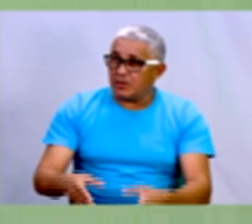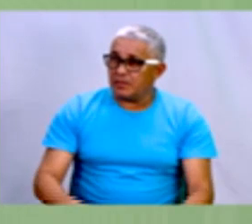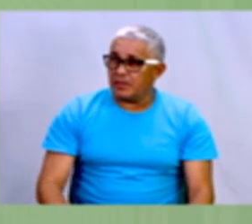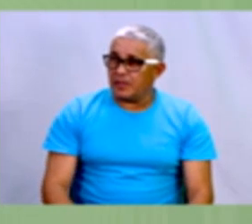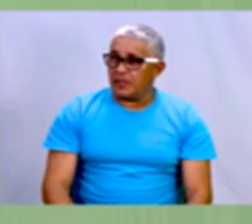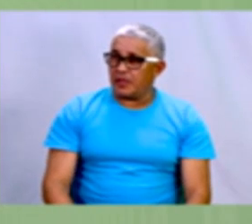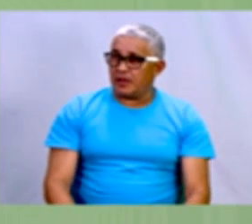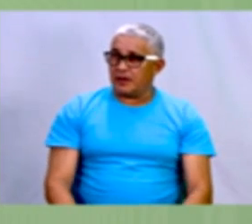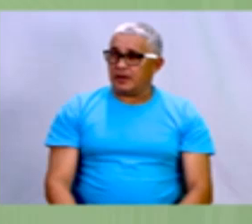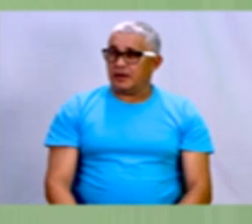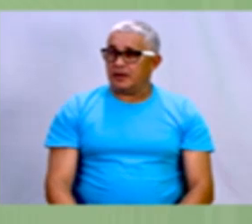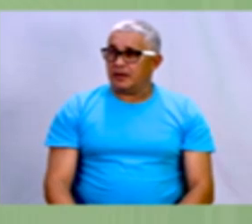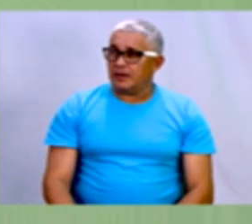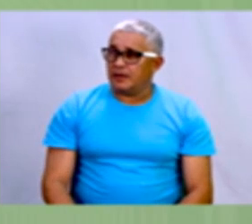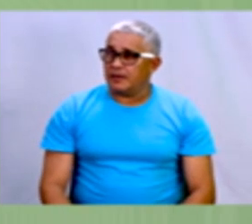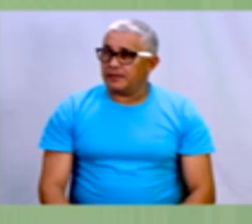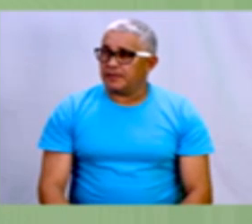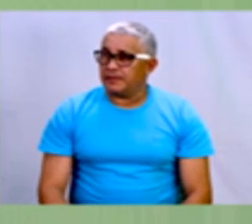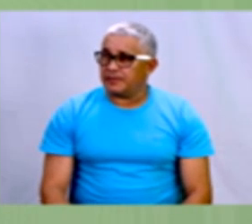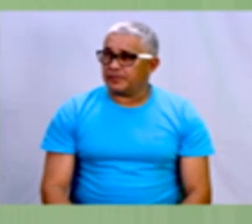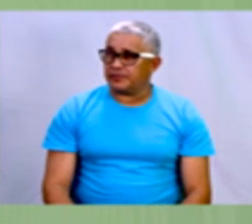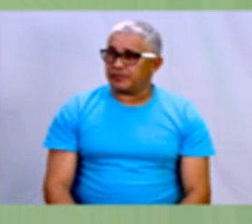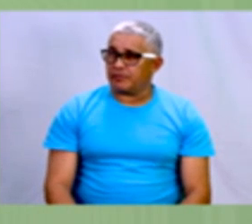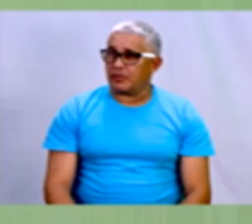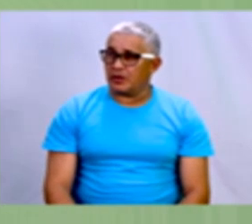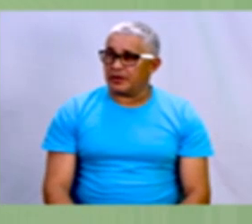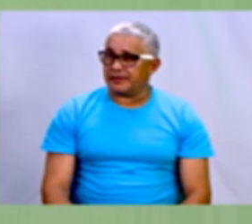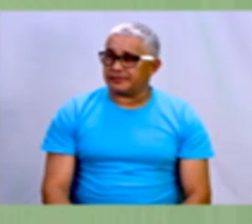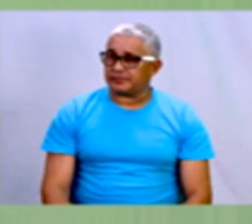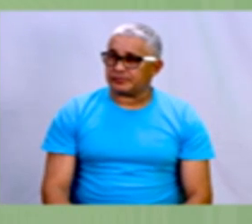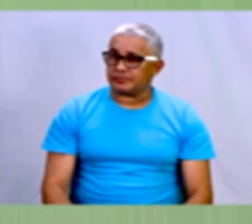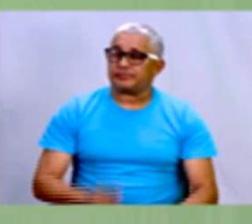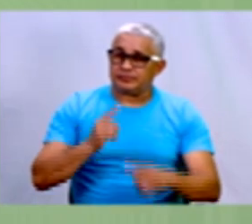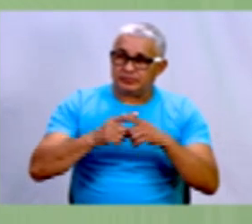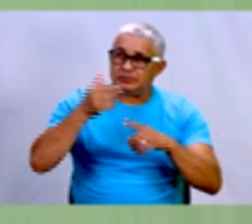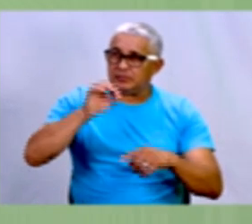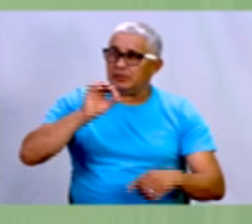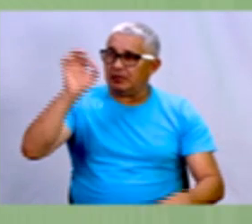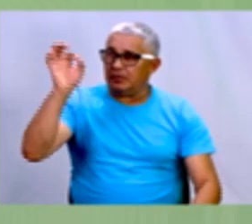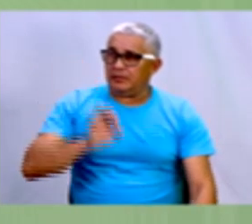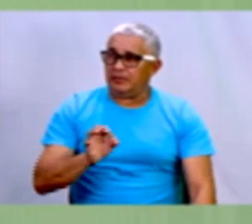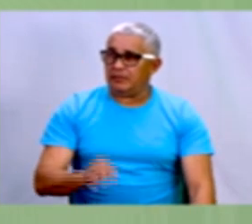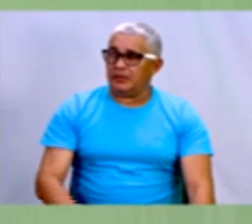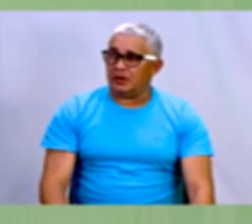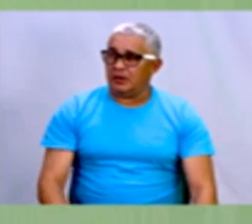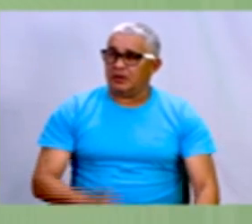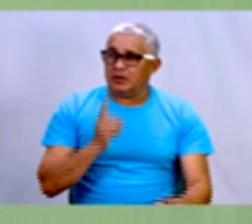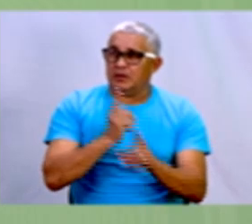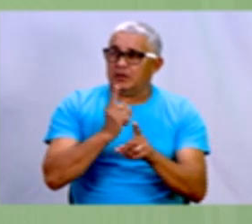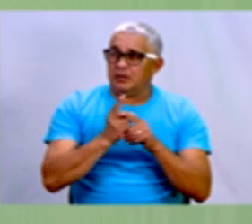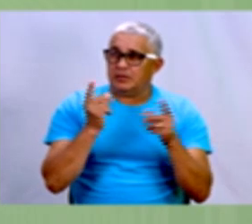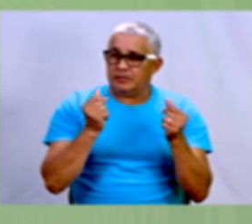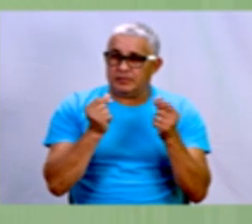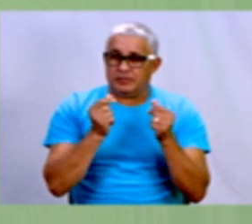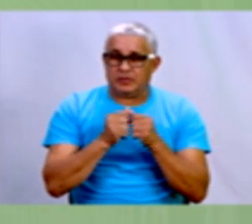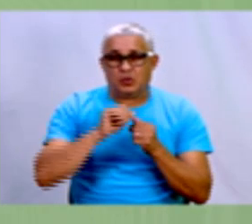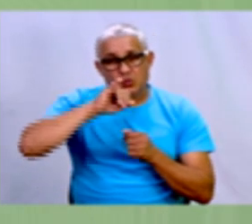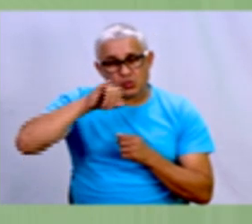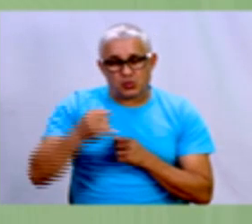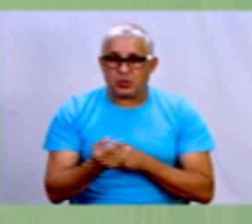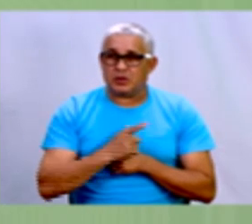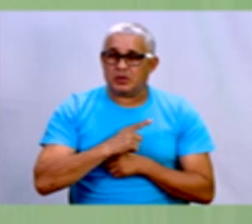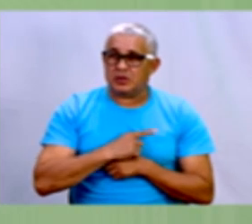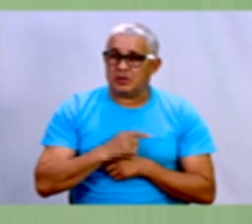7.845,29, que eu ainda estou devendo, né? Vezes 10%. Aí eu encontrei aqui o valor dos juros,